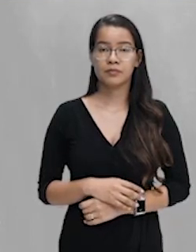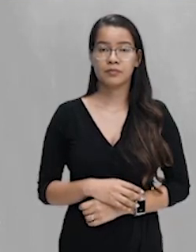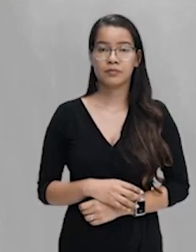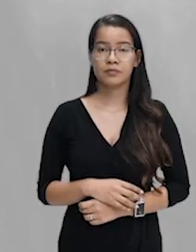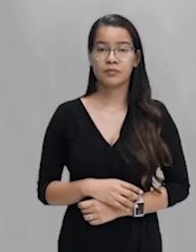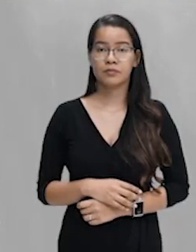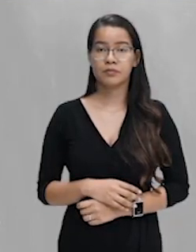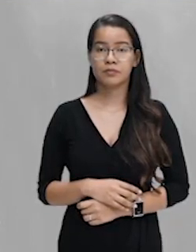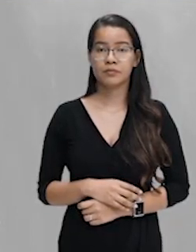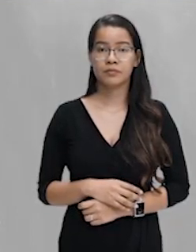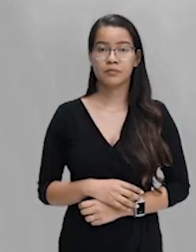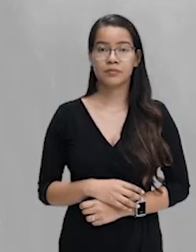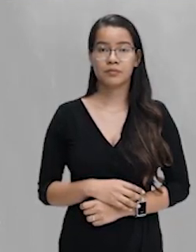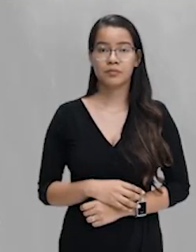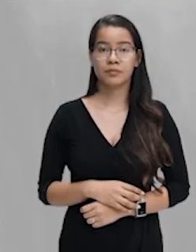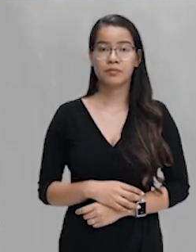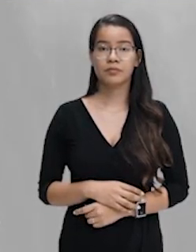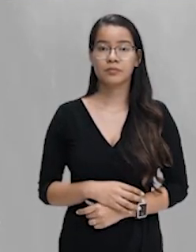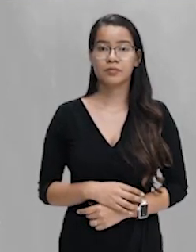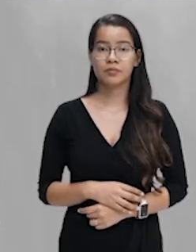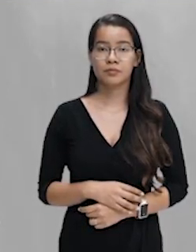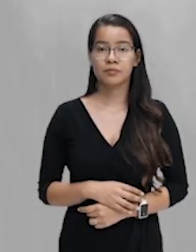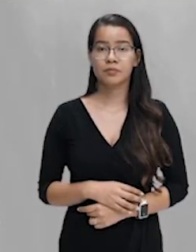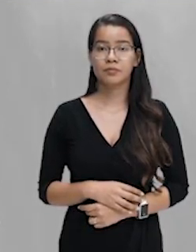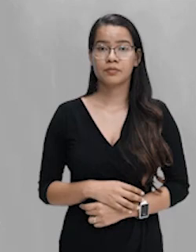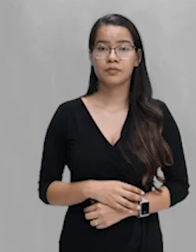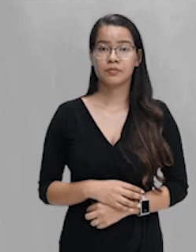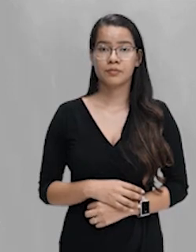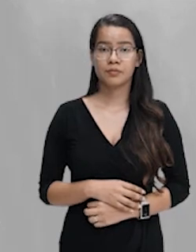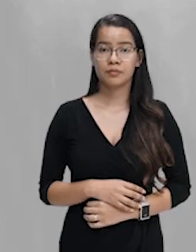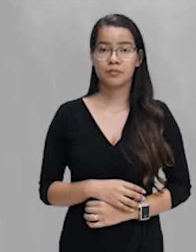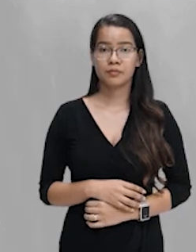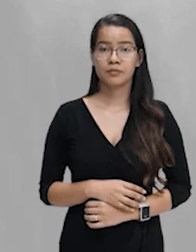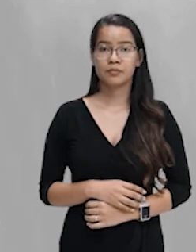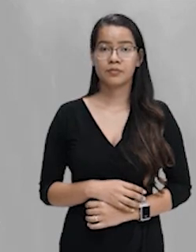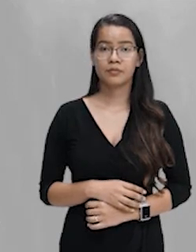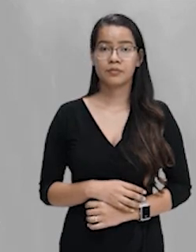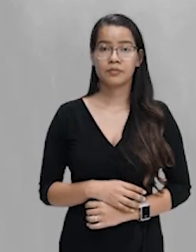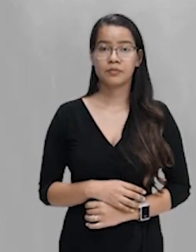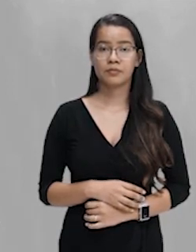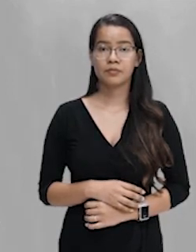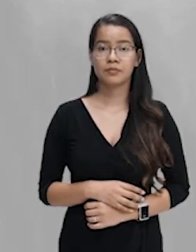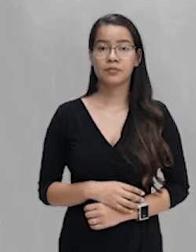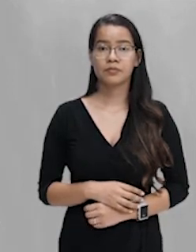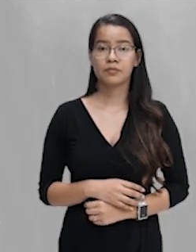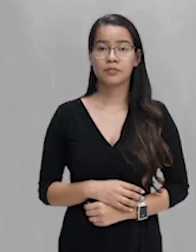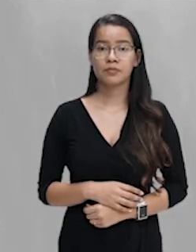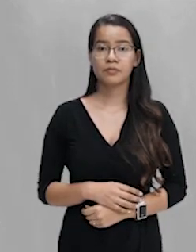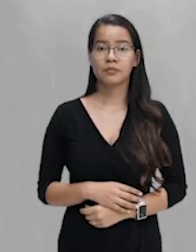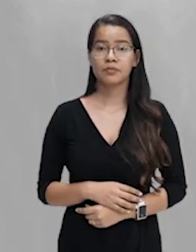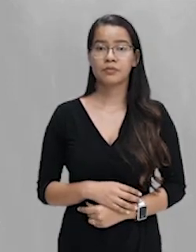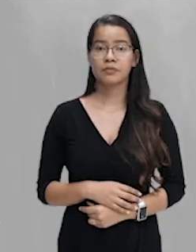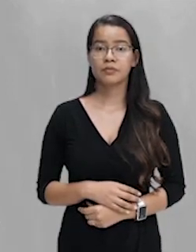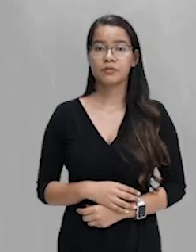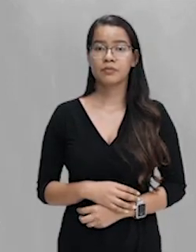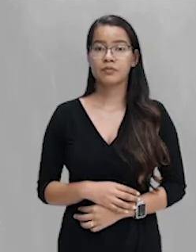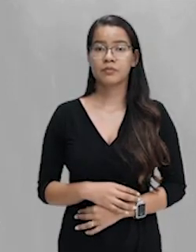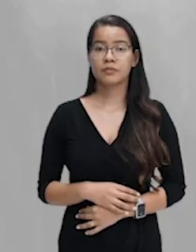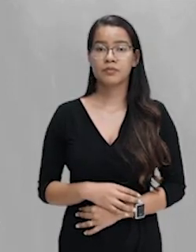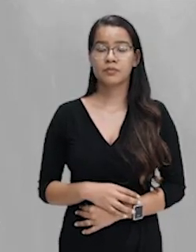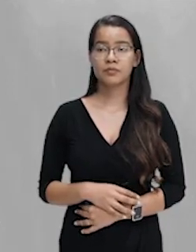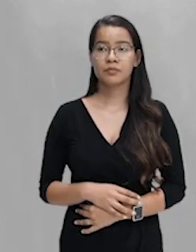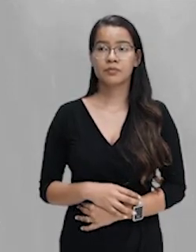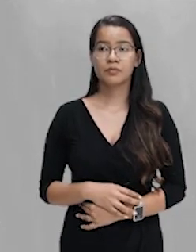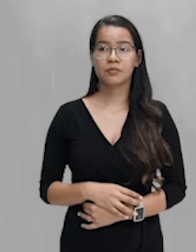aprendido, nosotros y nosotras habíamos aprendido, vosotros y vosotras